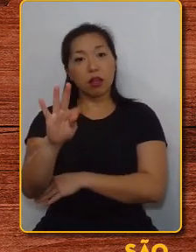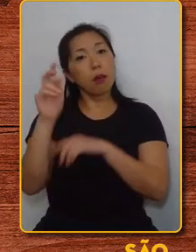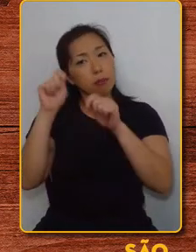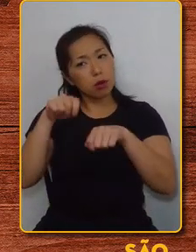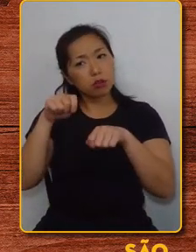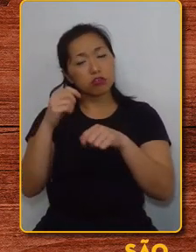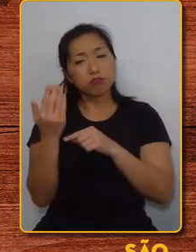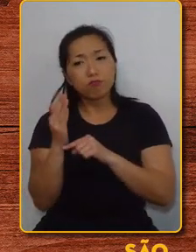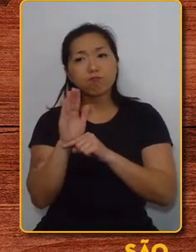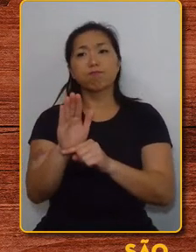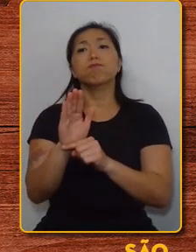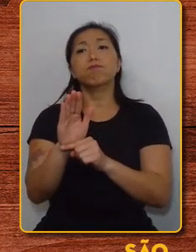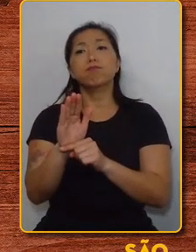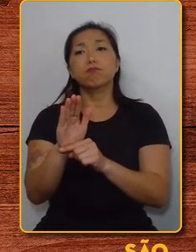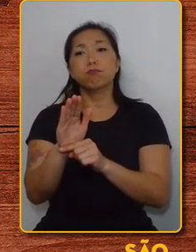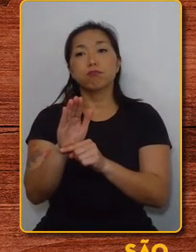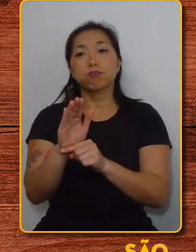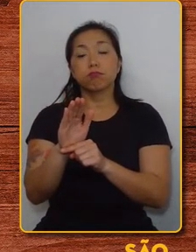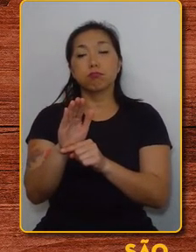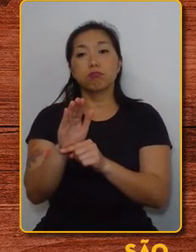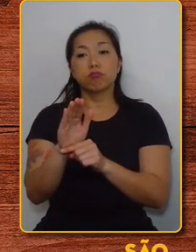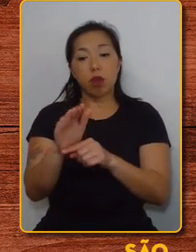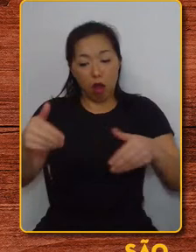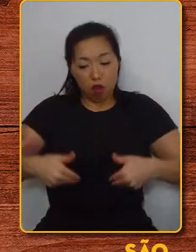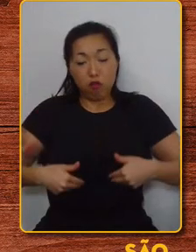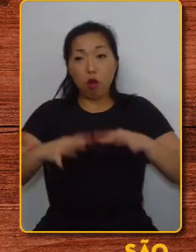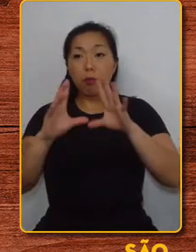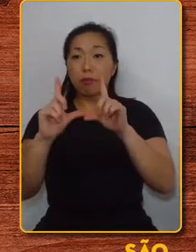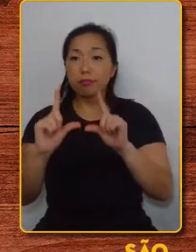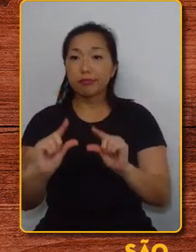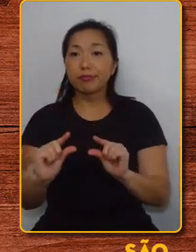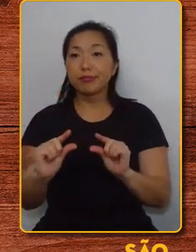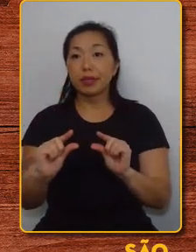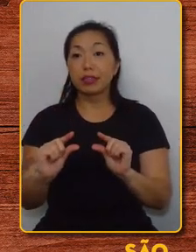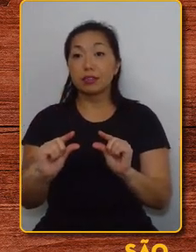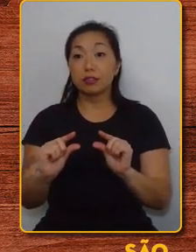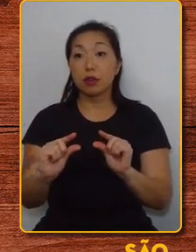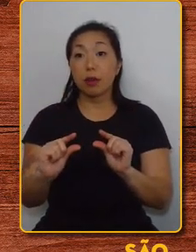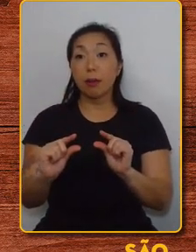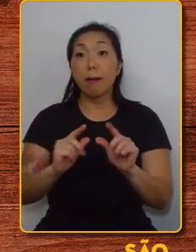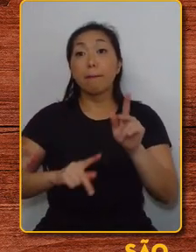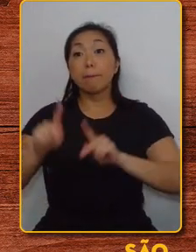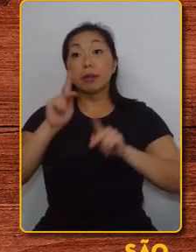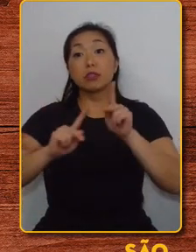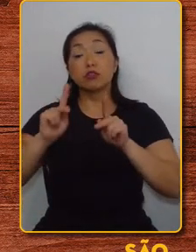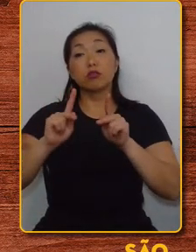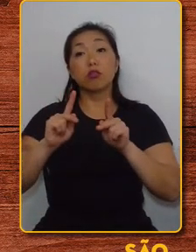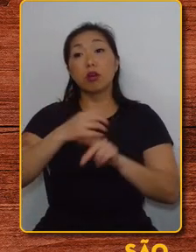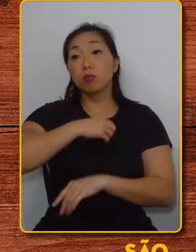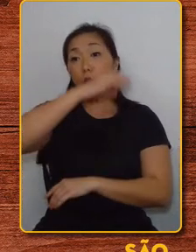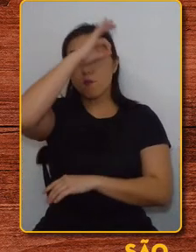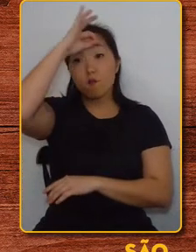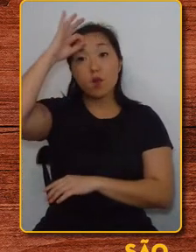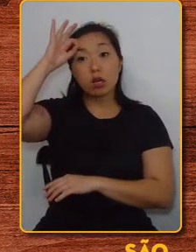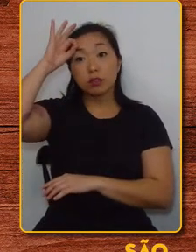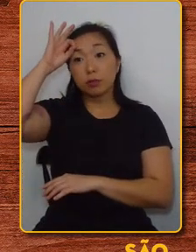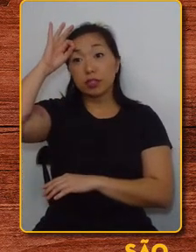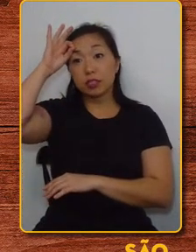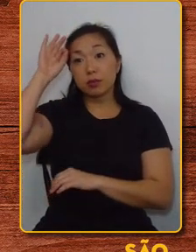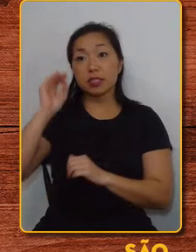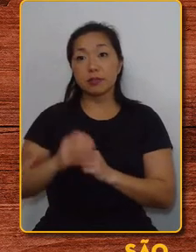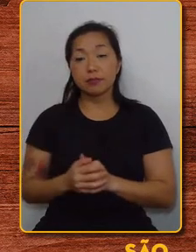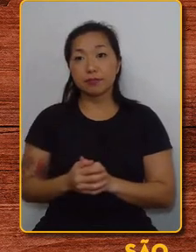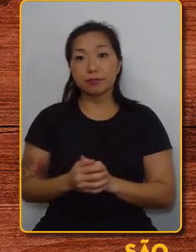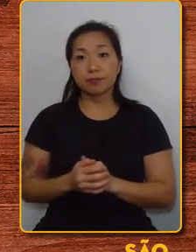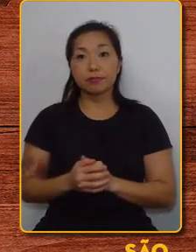para a diminuição da fome, né? Como é que, para o público leigo, para as pessoas que estão assistindo, o pessoal do festival, né, como é